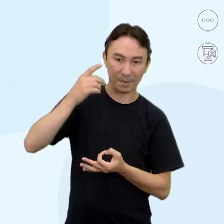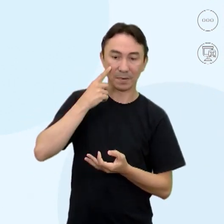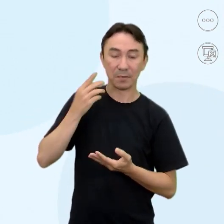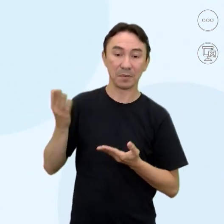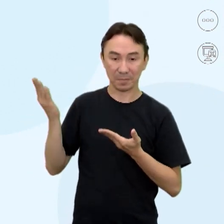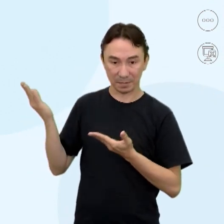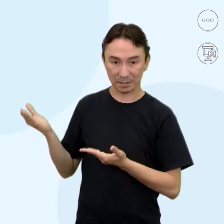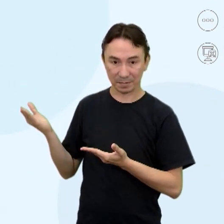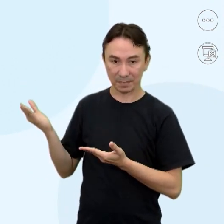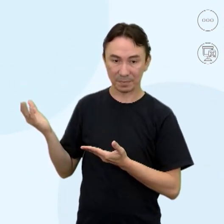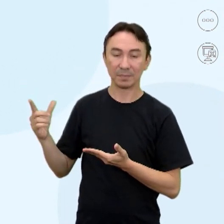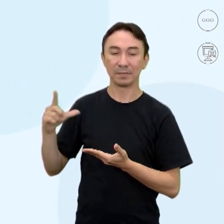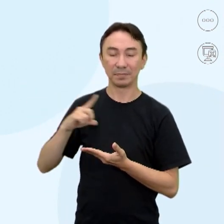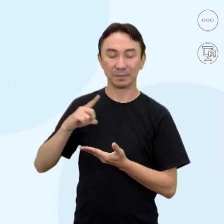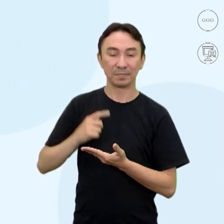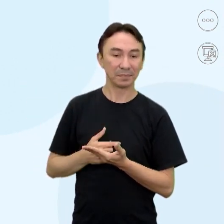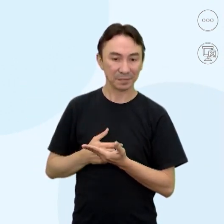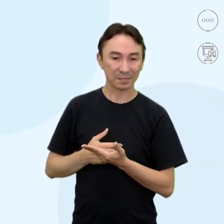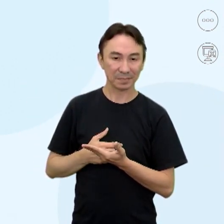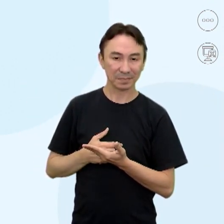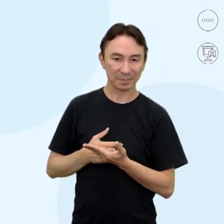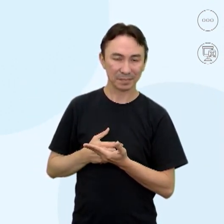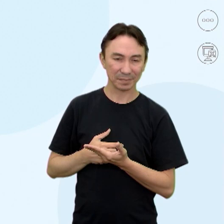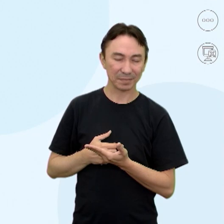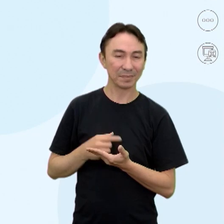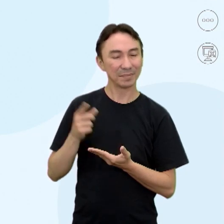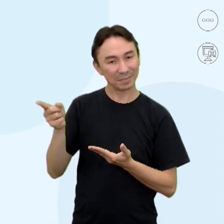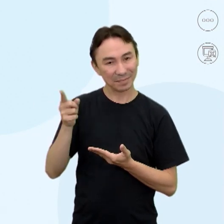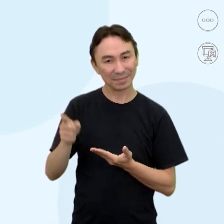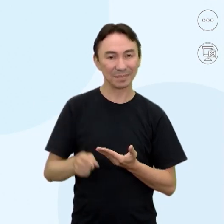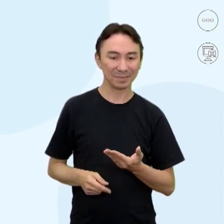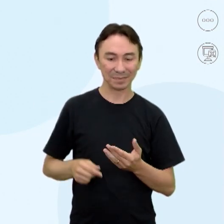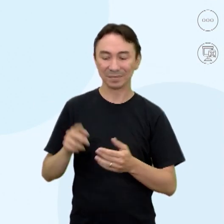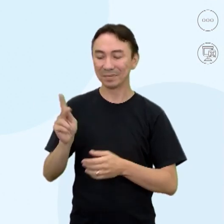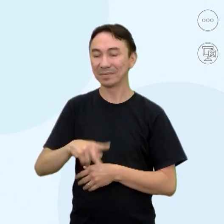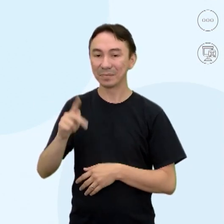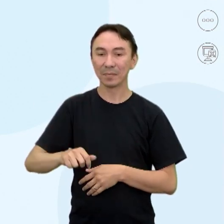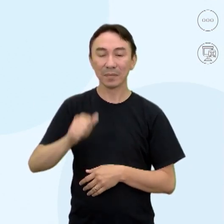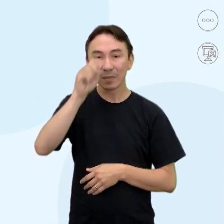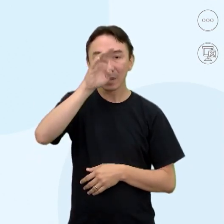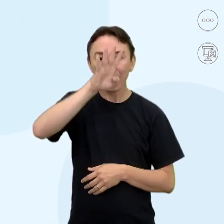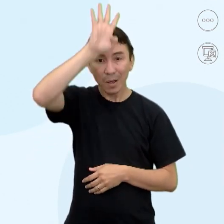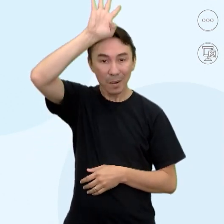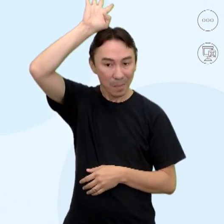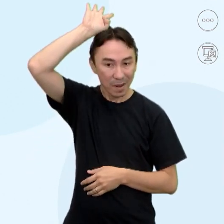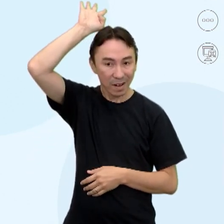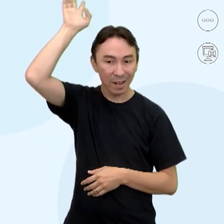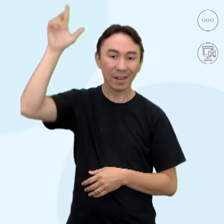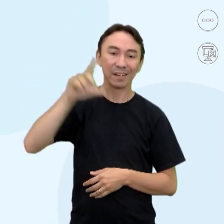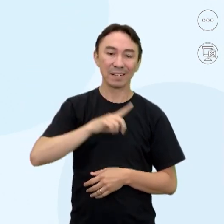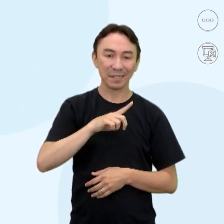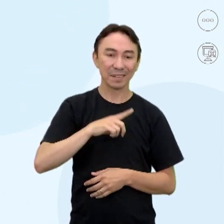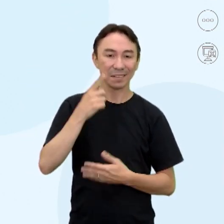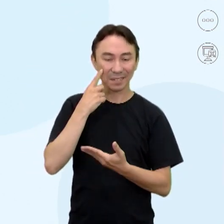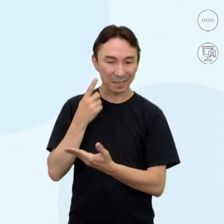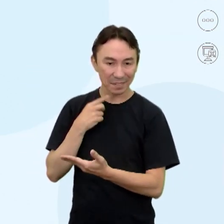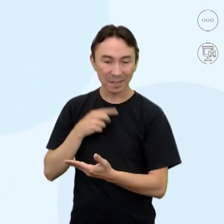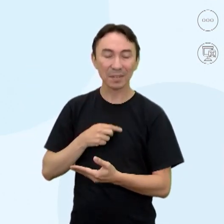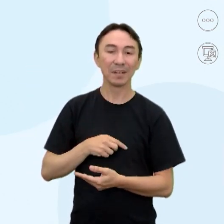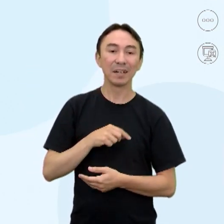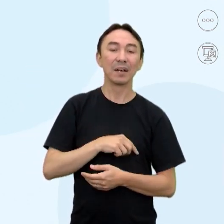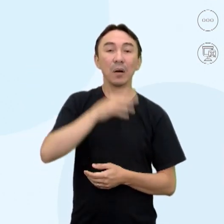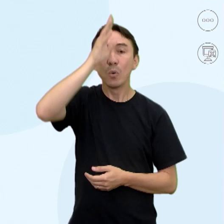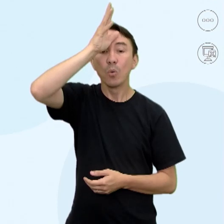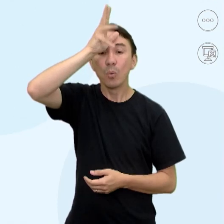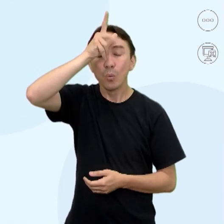nós temos um retângulo verde, né? O professor Osmar, todo meticuloso e caprichoso, colocou aí uma galinhazinha com alguns